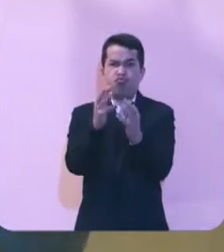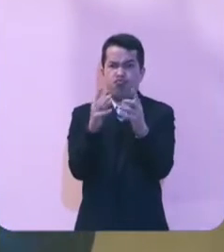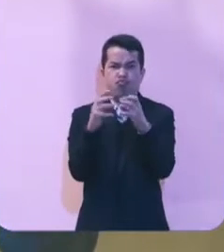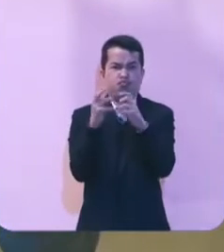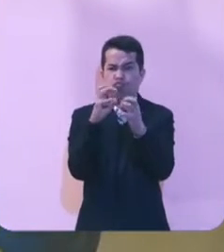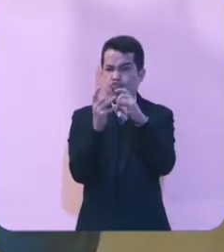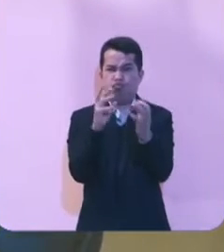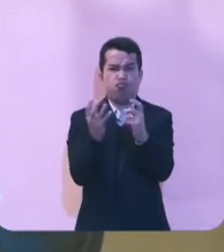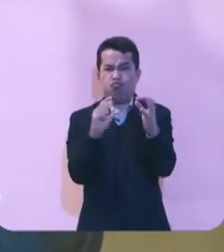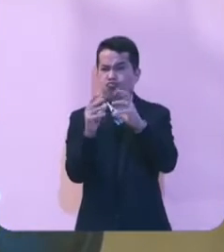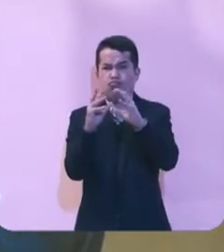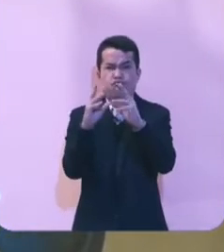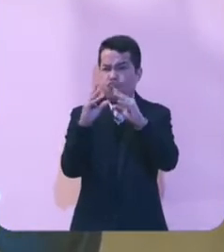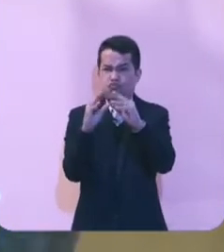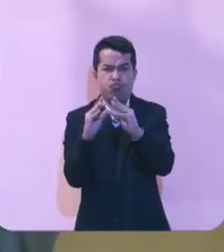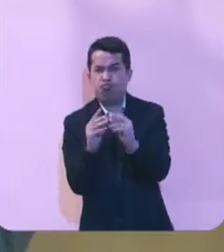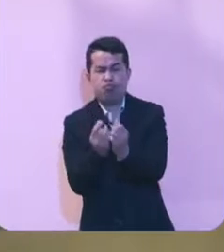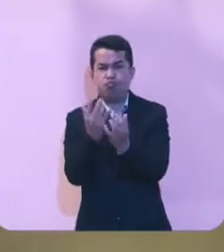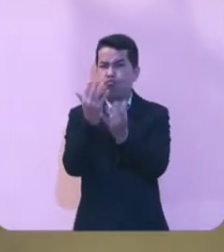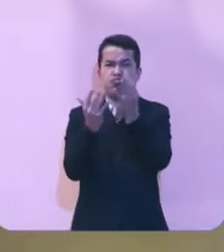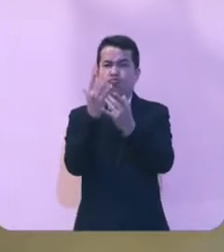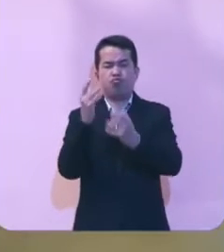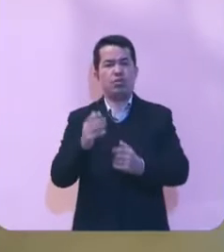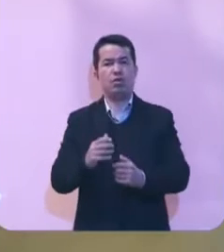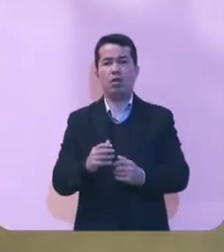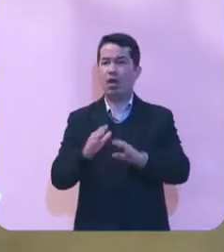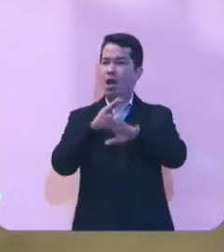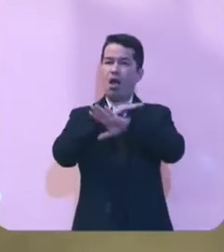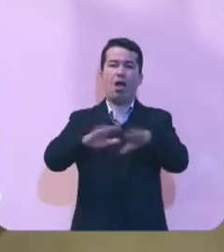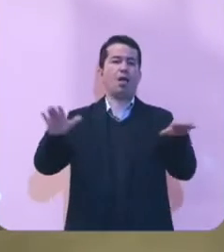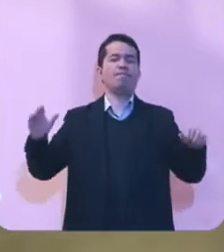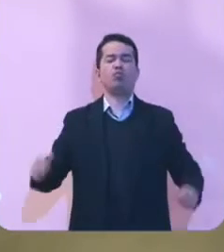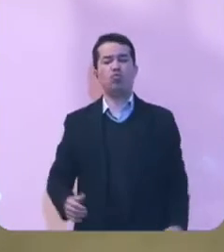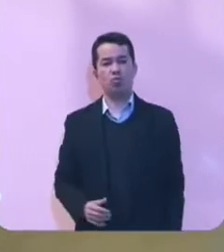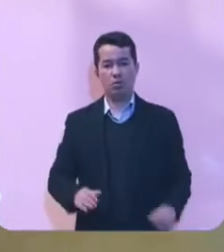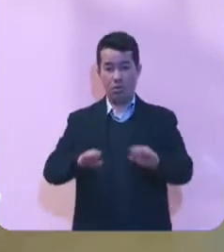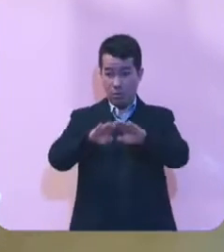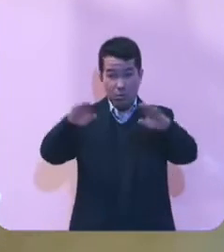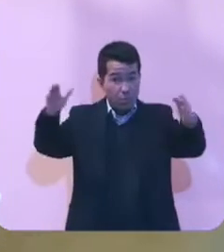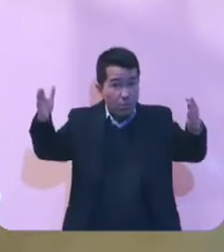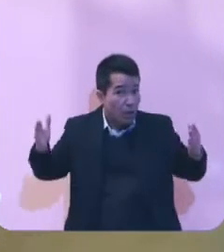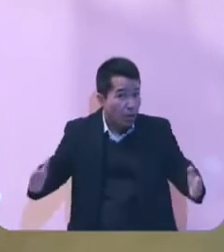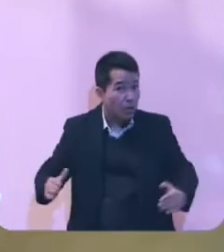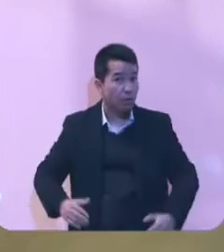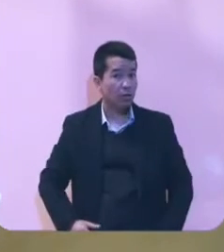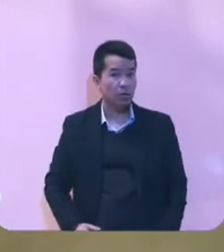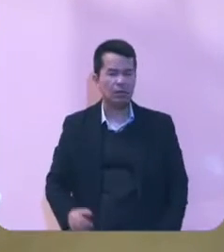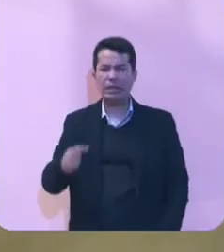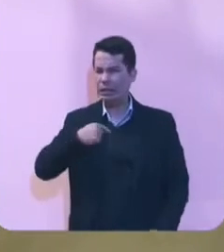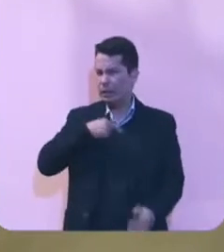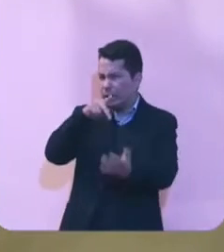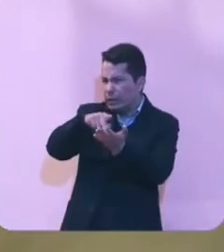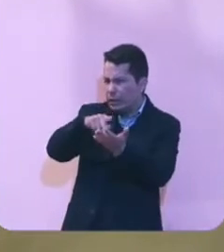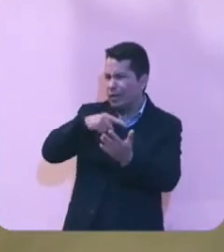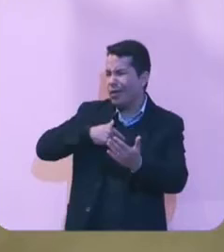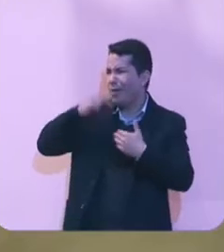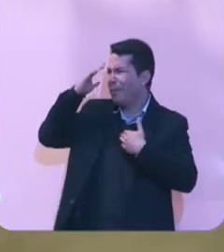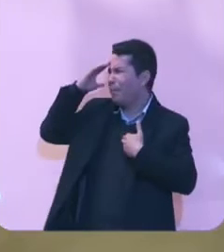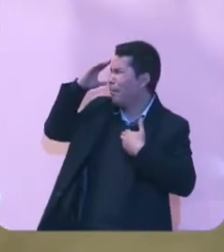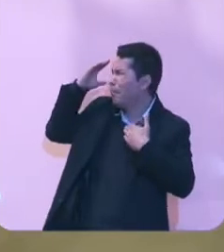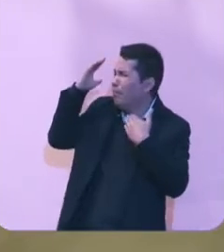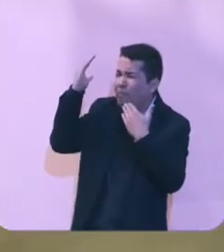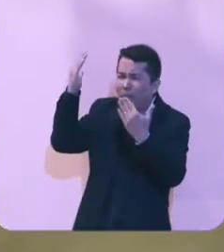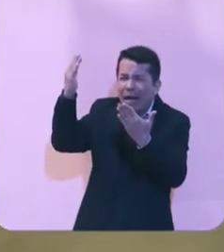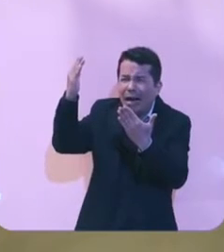totalmente queimado no altar. Eu dou graças a Deus, porque a gente não precisa viver isso. Porque